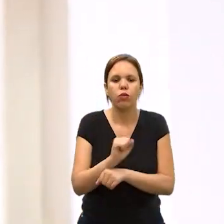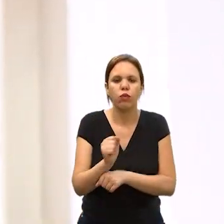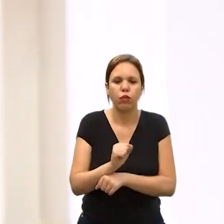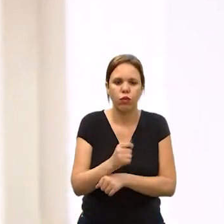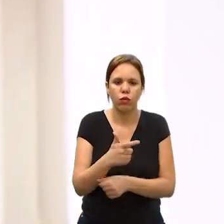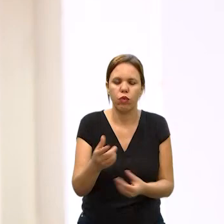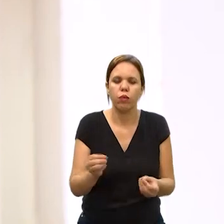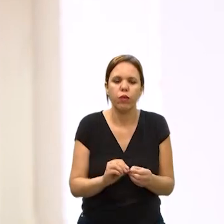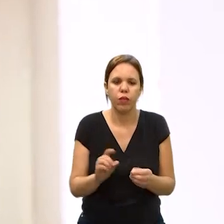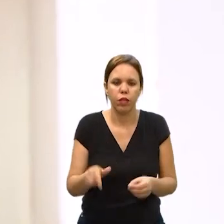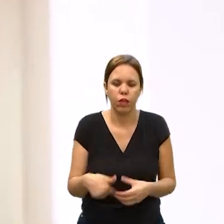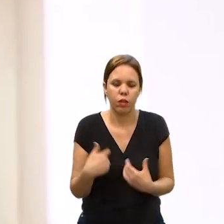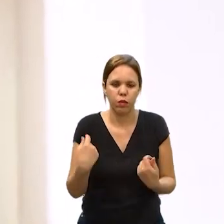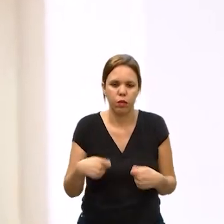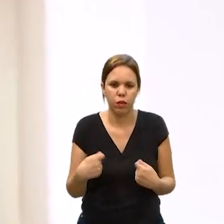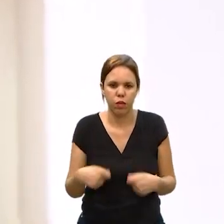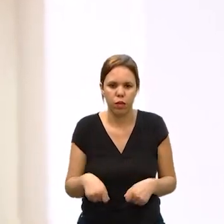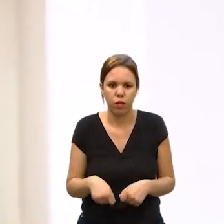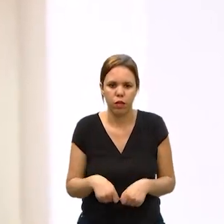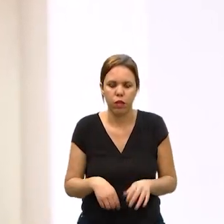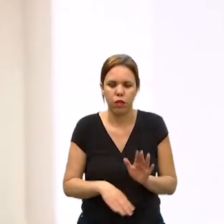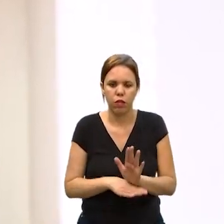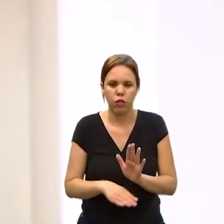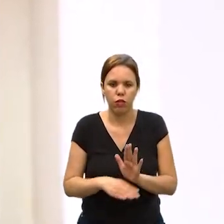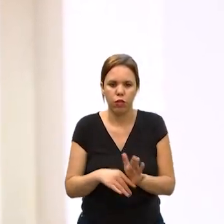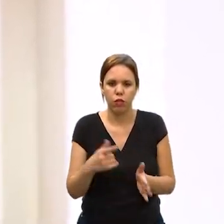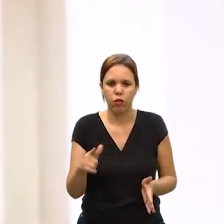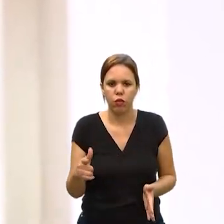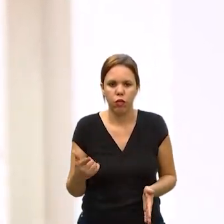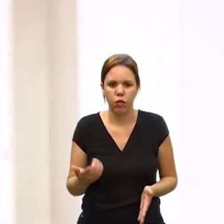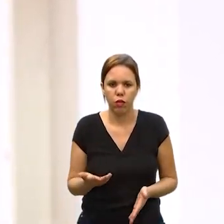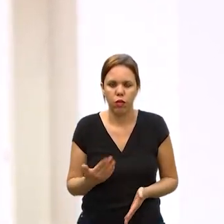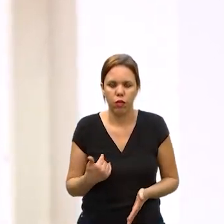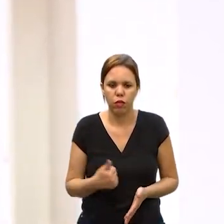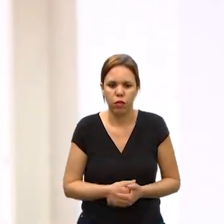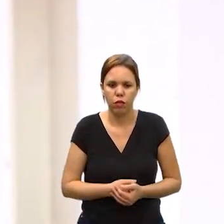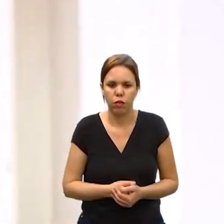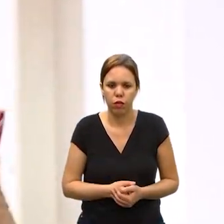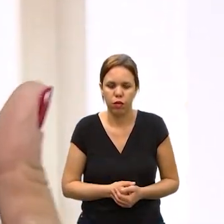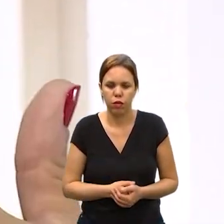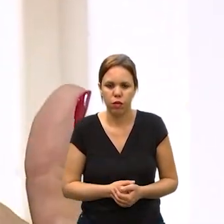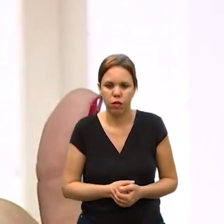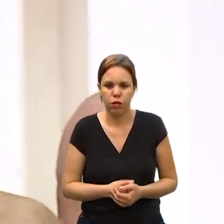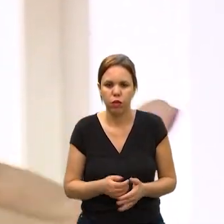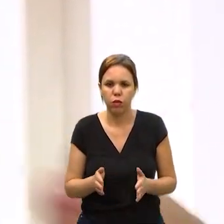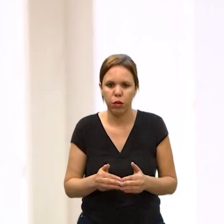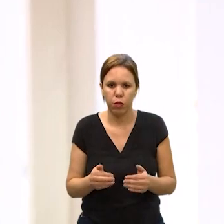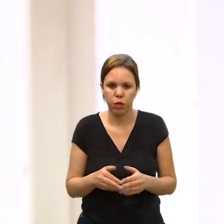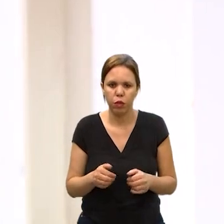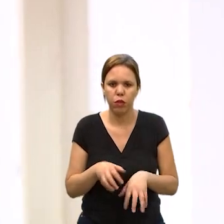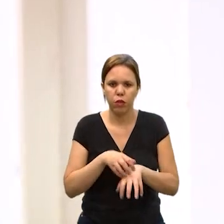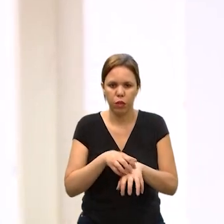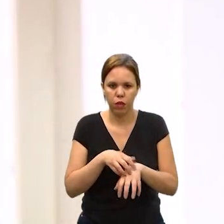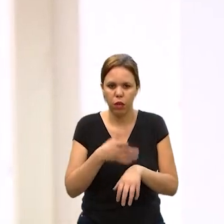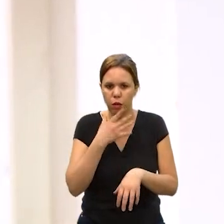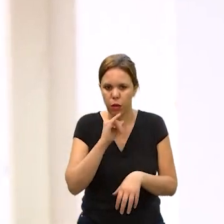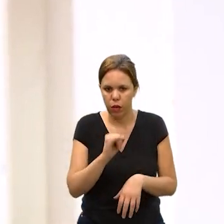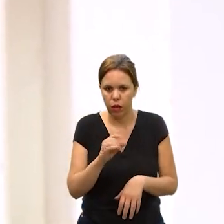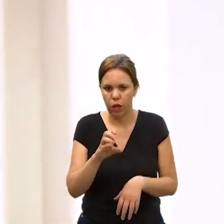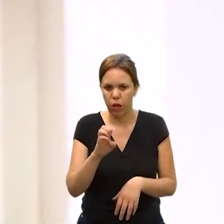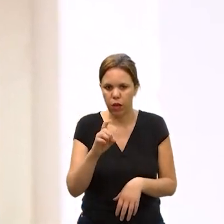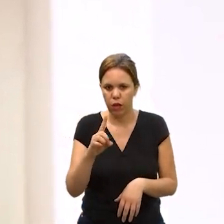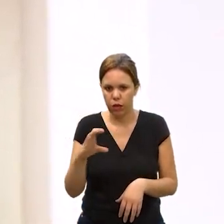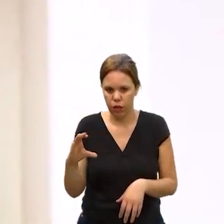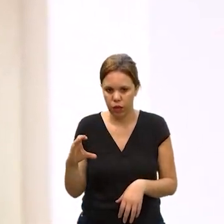sair dirigindo? Eu não tenho como fazer isso, eu precisava de uma ajuda e eu não tinha. Então eu solicitei o transporte do pai